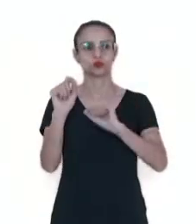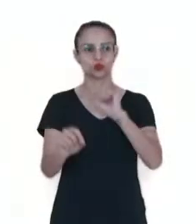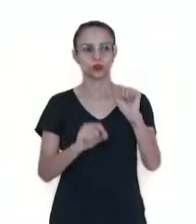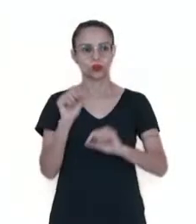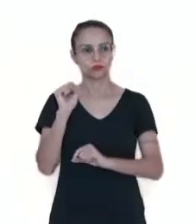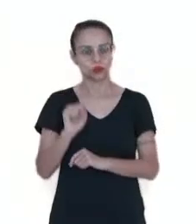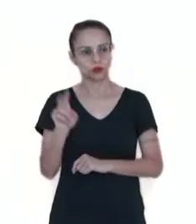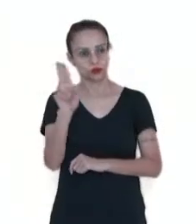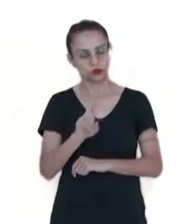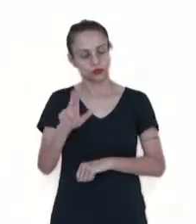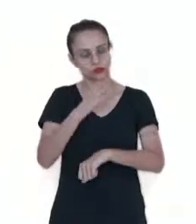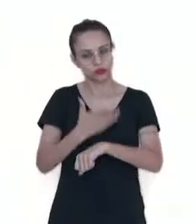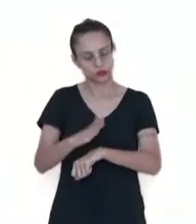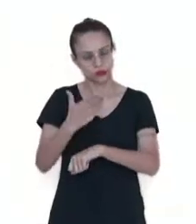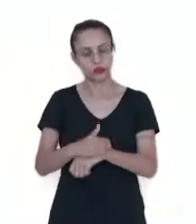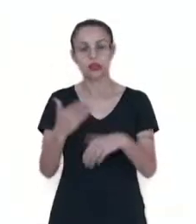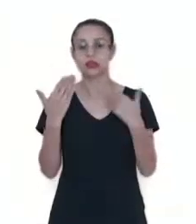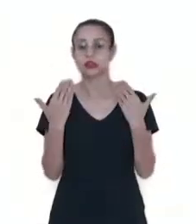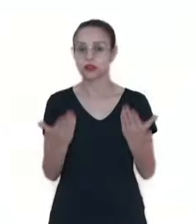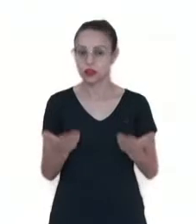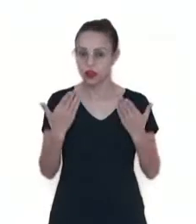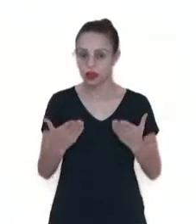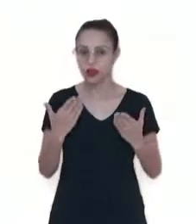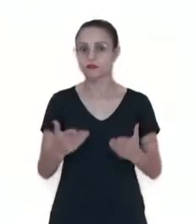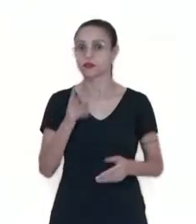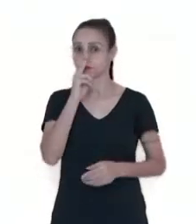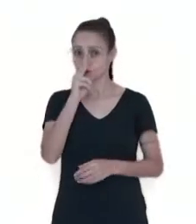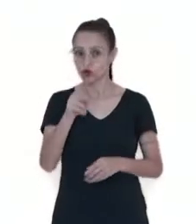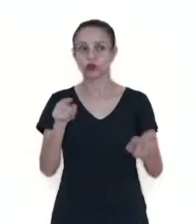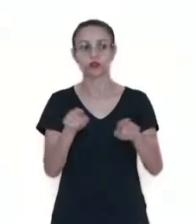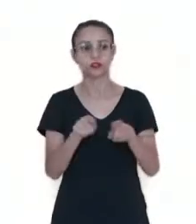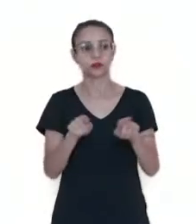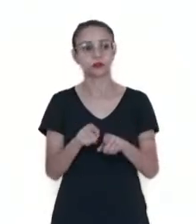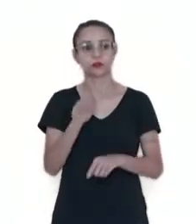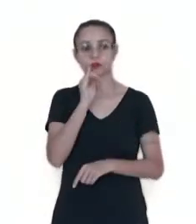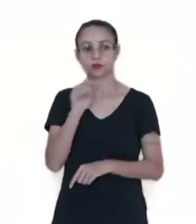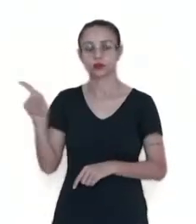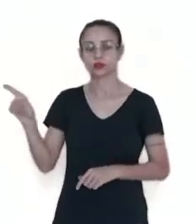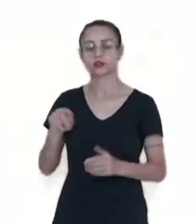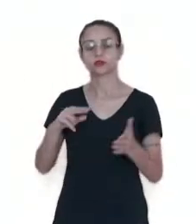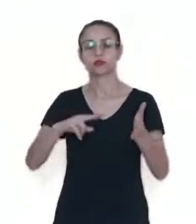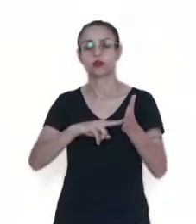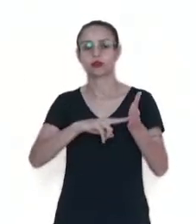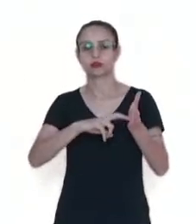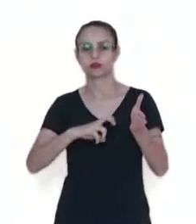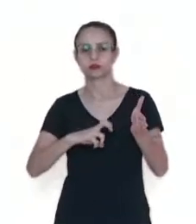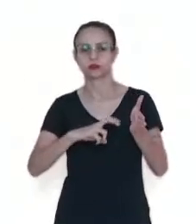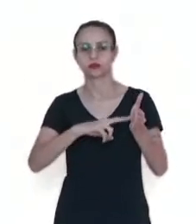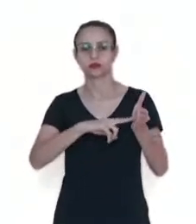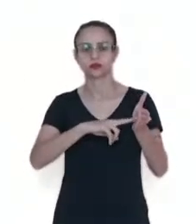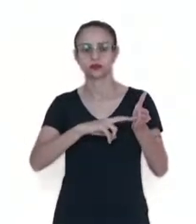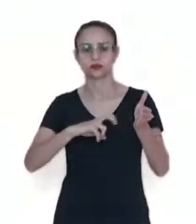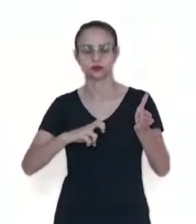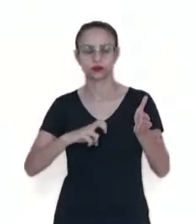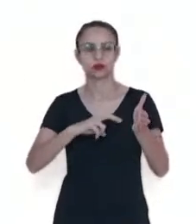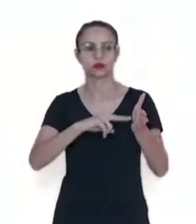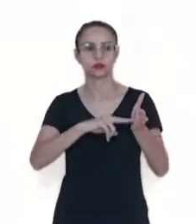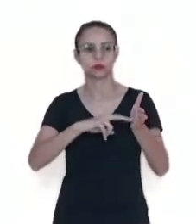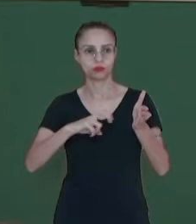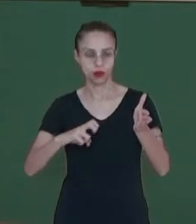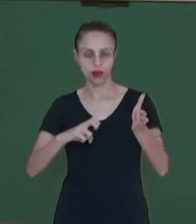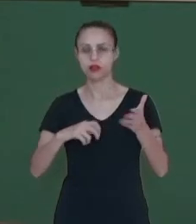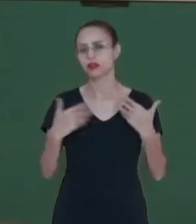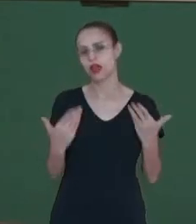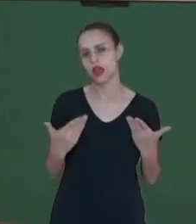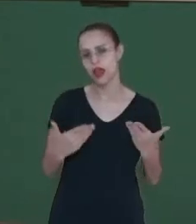usadas para exercícios físicos de leve e alta intensidade. Então, aqui, por exemplo, tem um leg press. Aqui pode ser usado de alta ou leve intensidade,